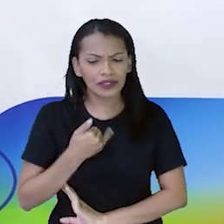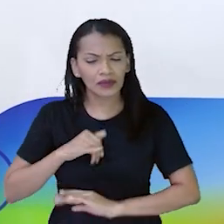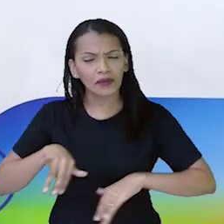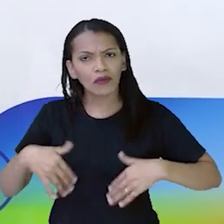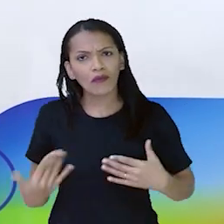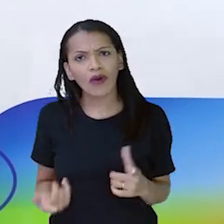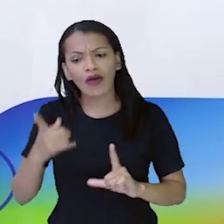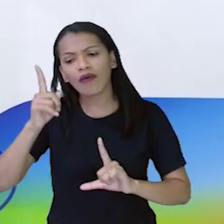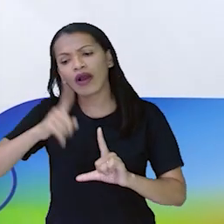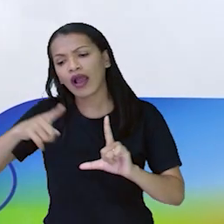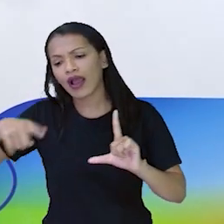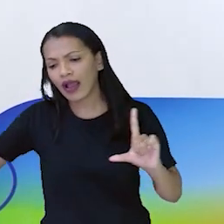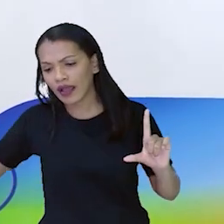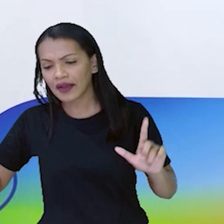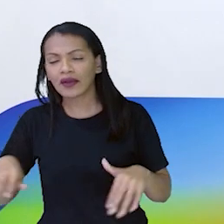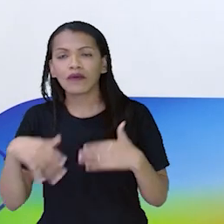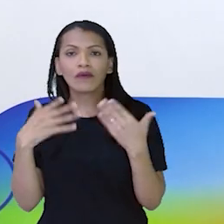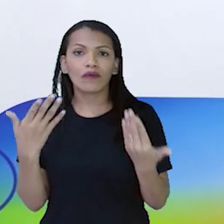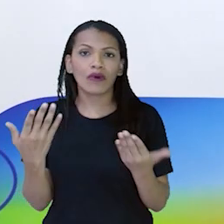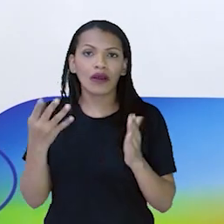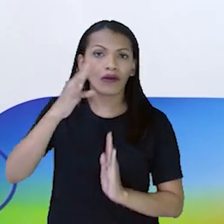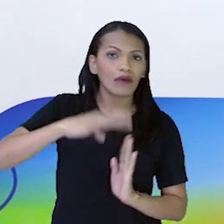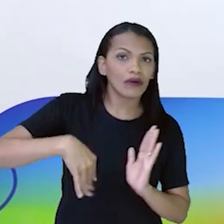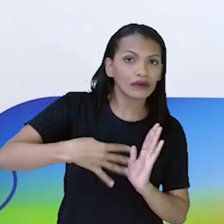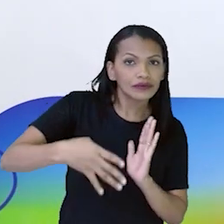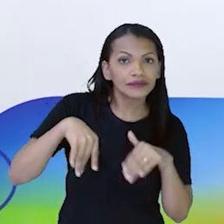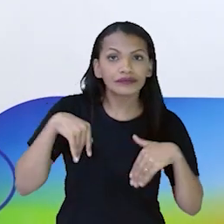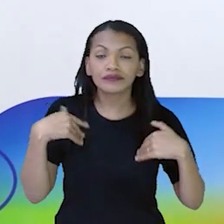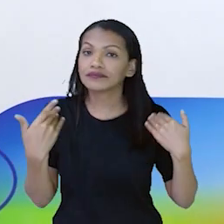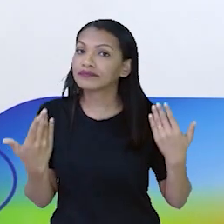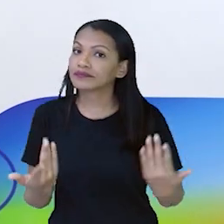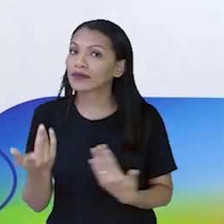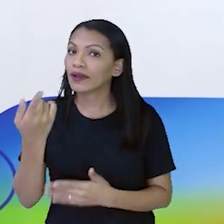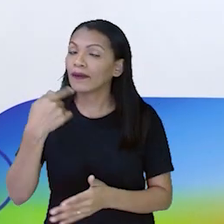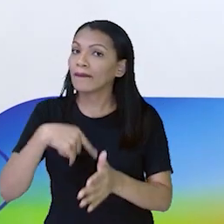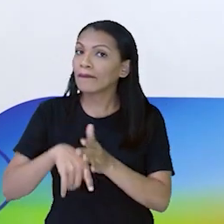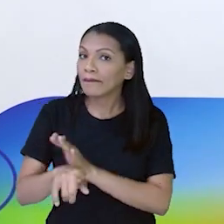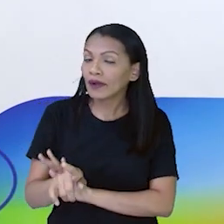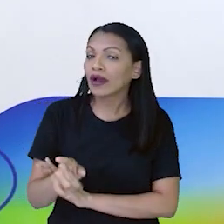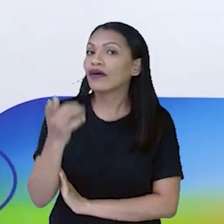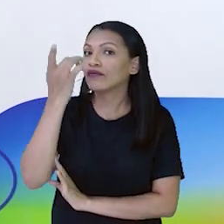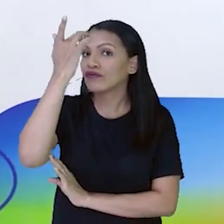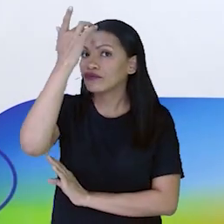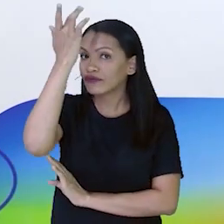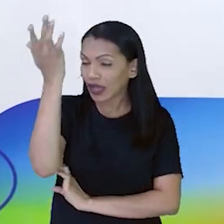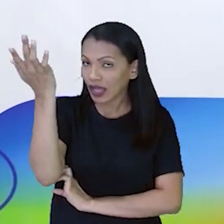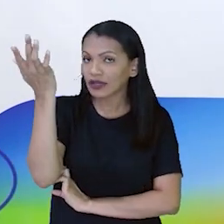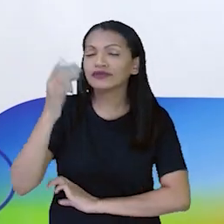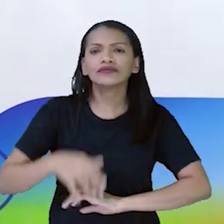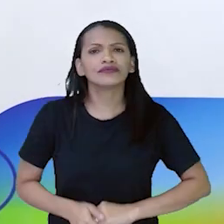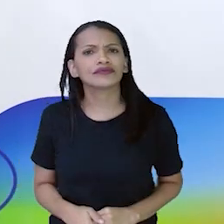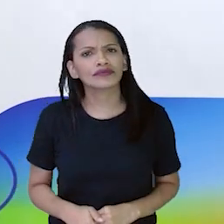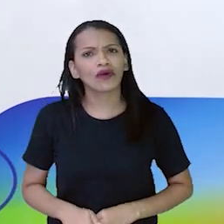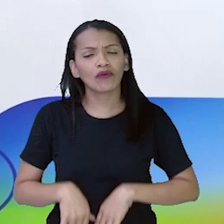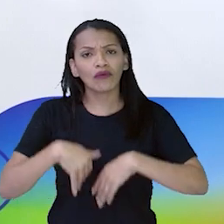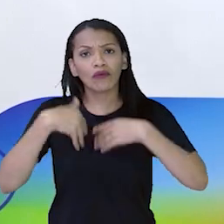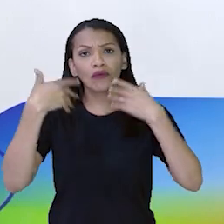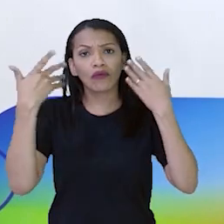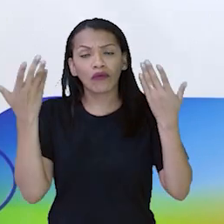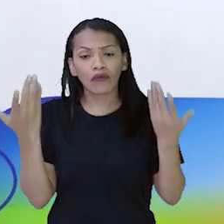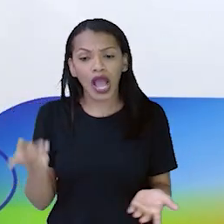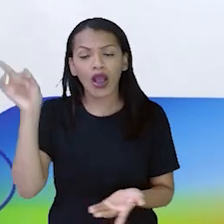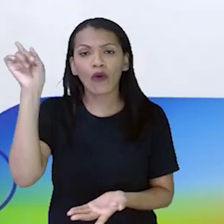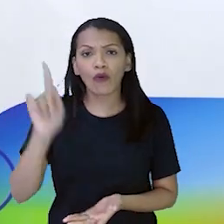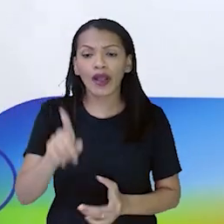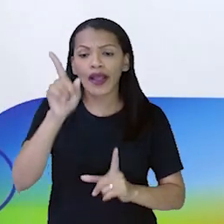gráfico e qual é a tabela. Então, deixa eu perguntar aqui, para facilitar essa pergunta, qual desses aqui